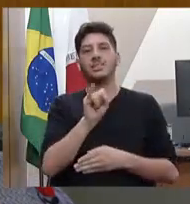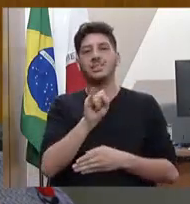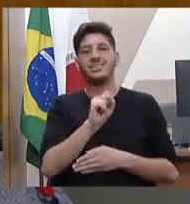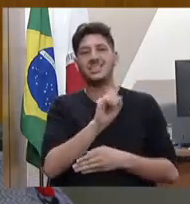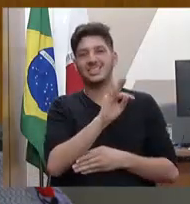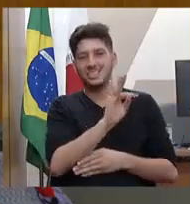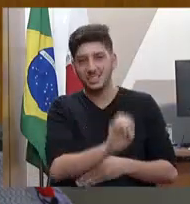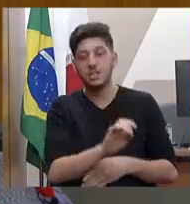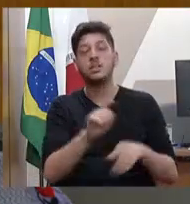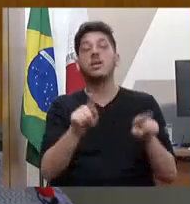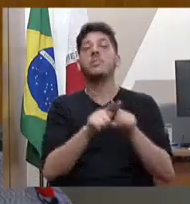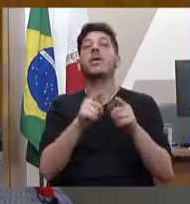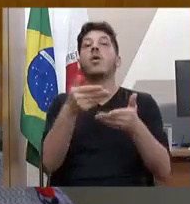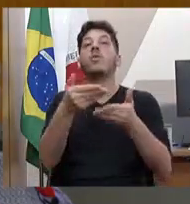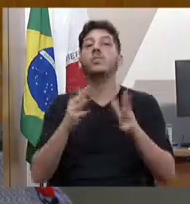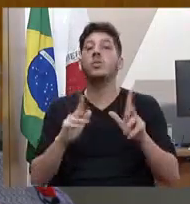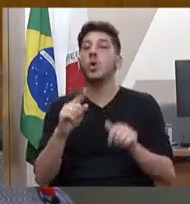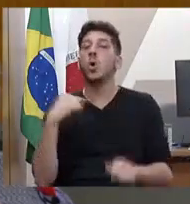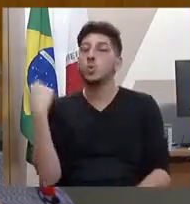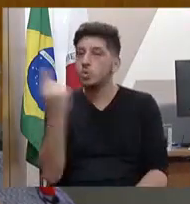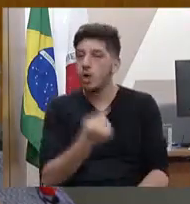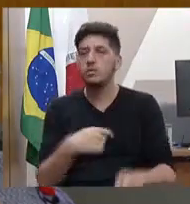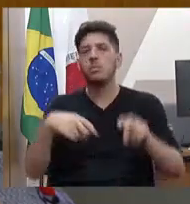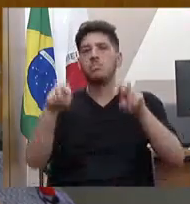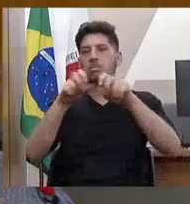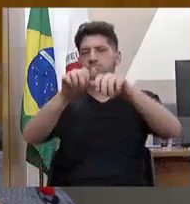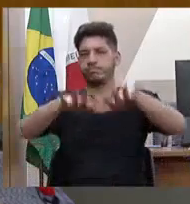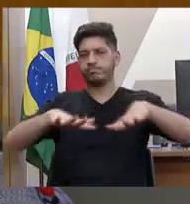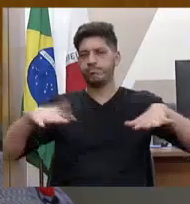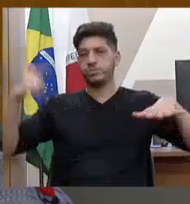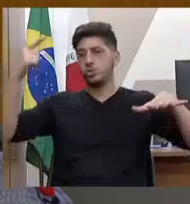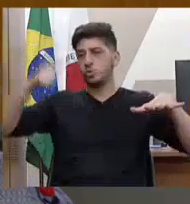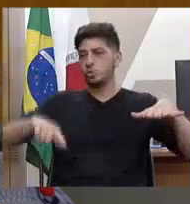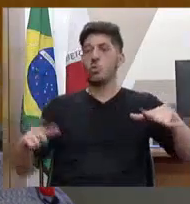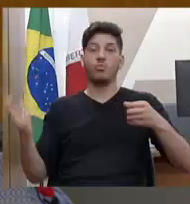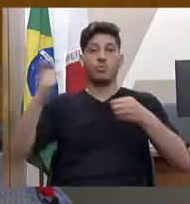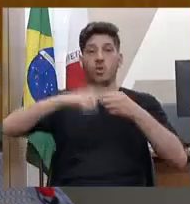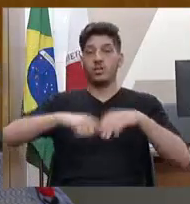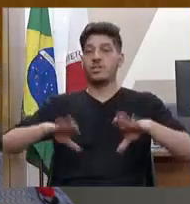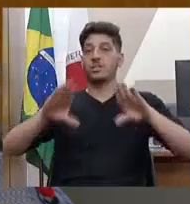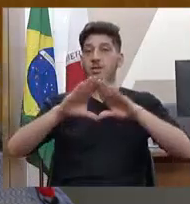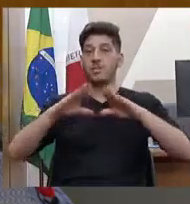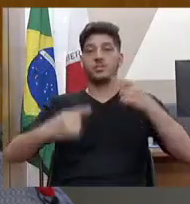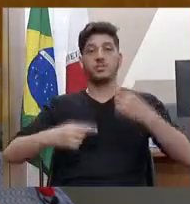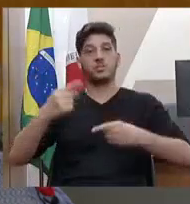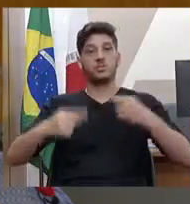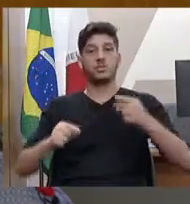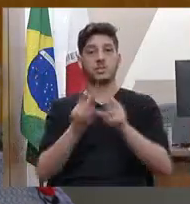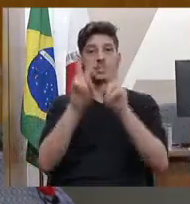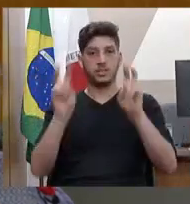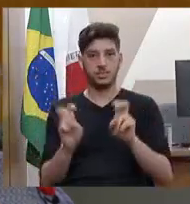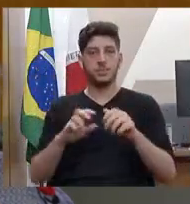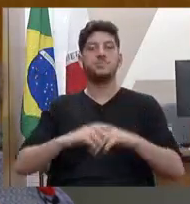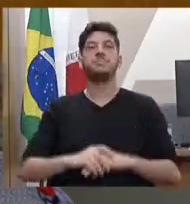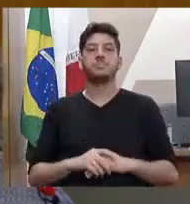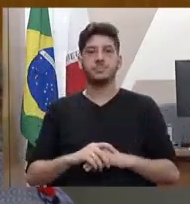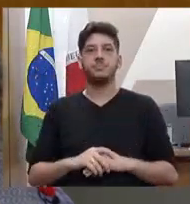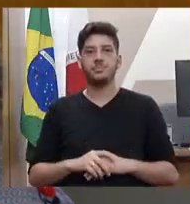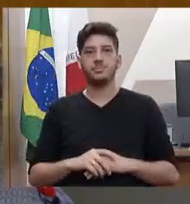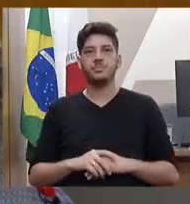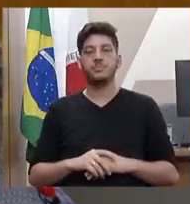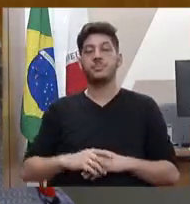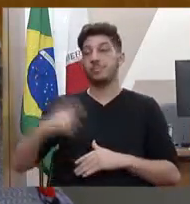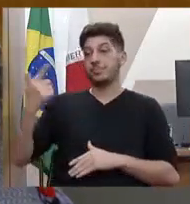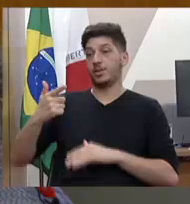convidar todos nós de novo para a gente voltar aqui e discutir esse assunto uma segunda informação